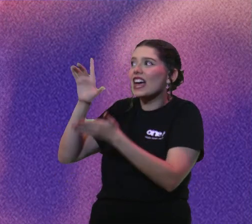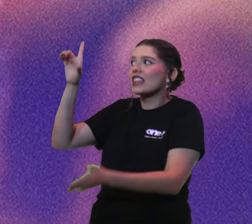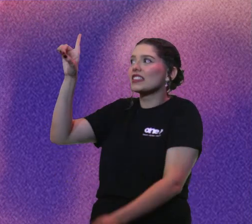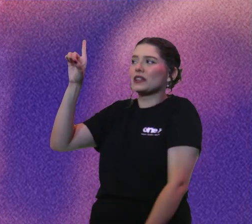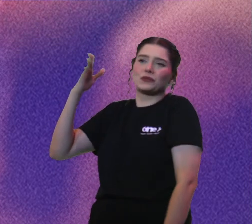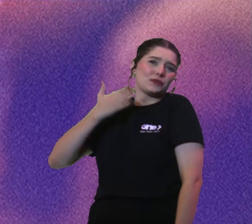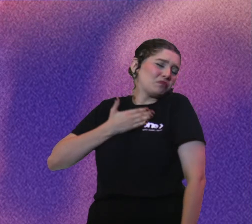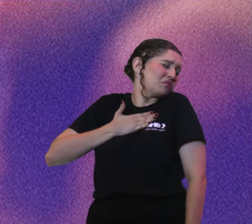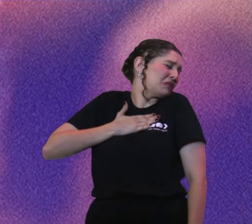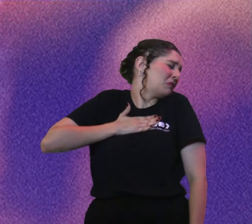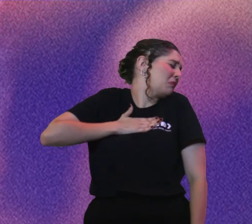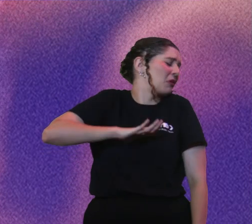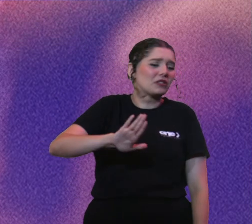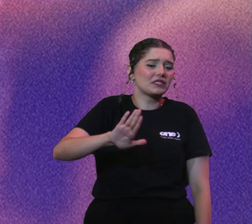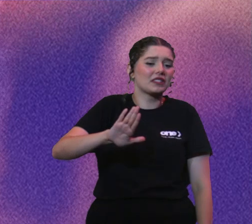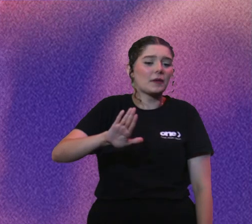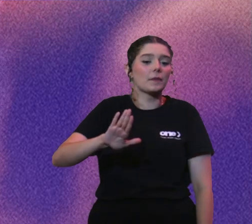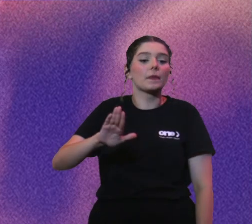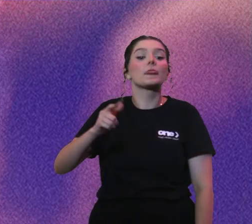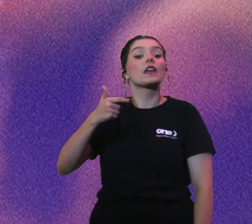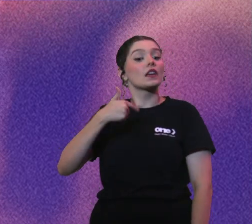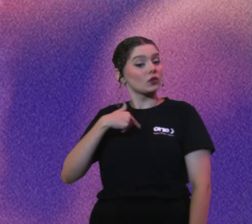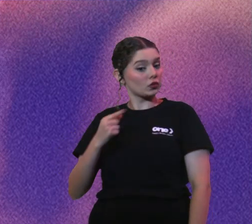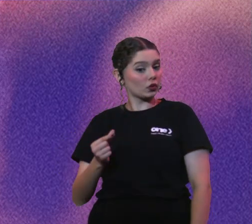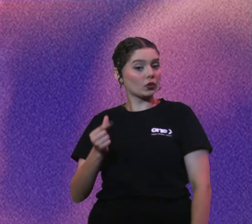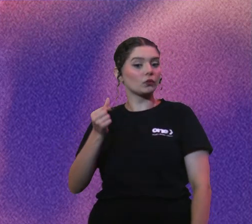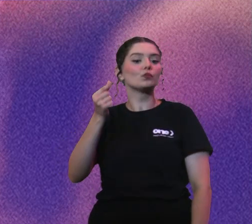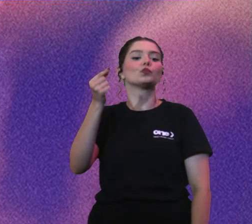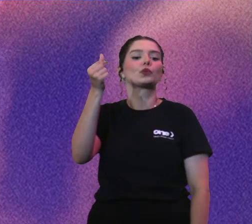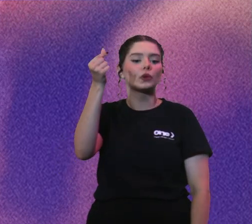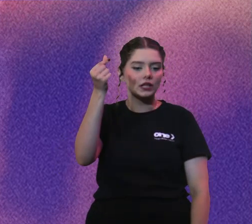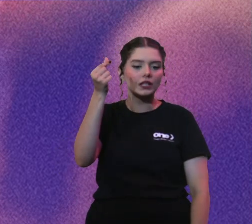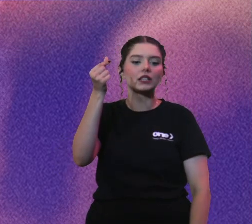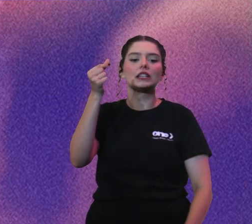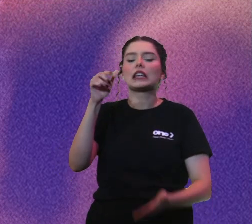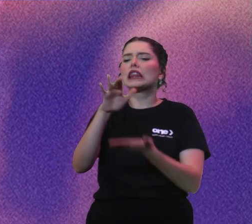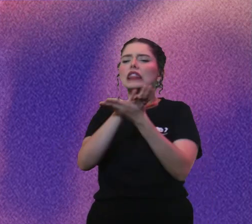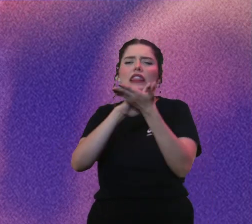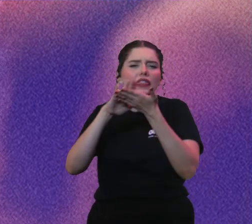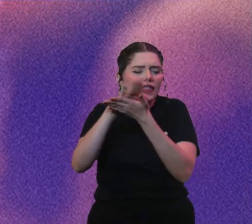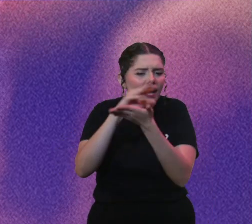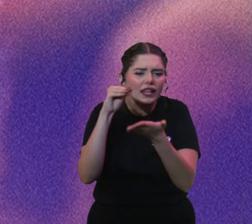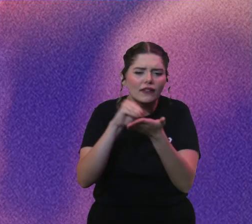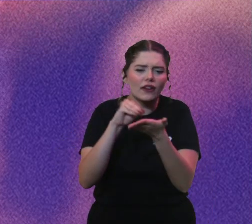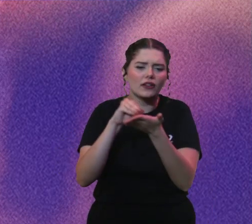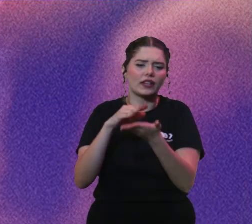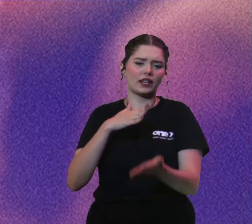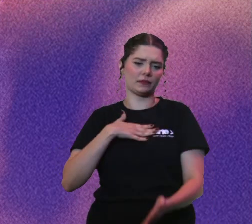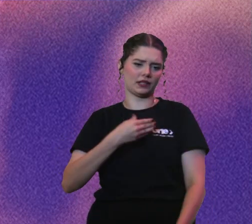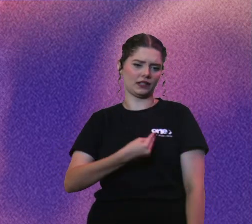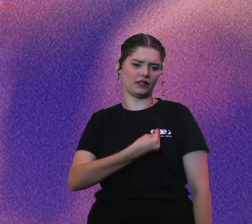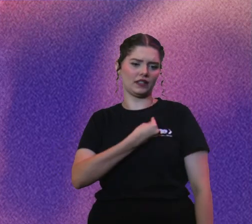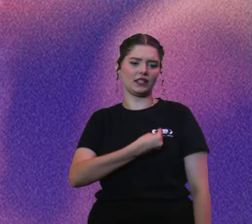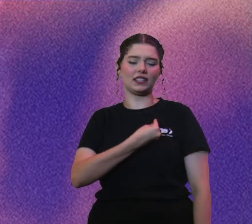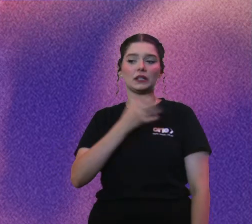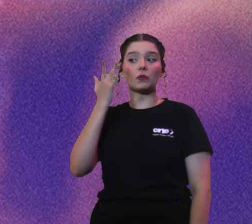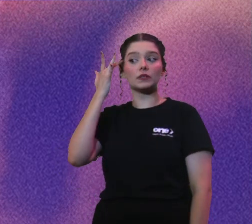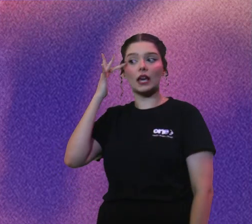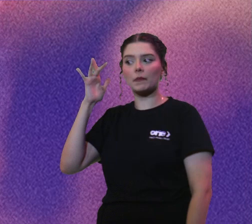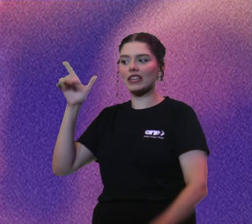boca. Como dizes, rico sou, e estou enriquecido, e de nada tenho falta, e não sabes que